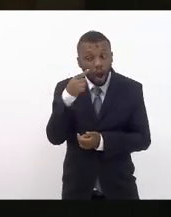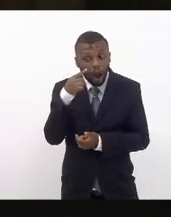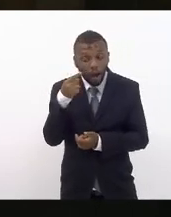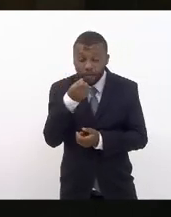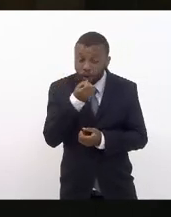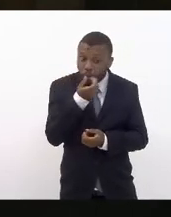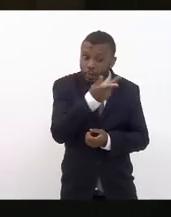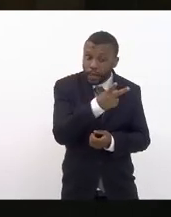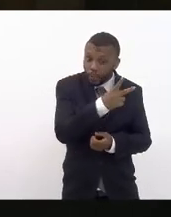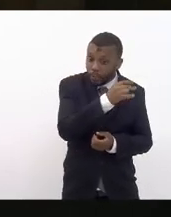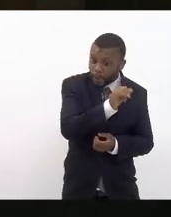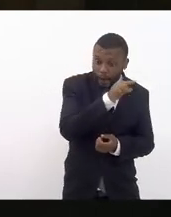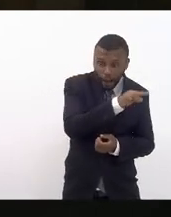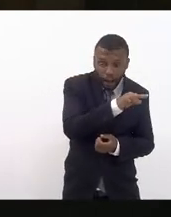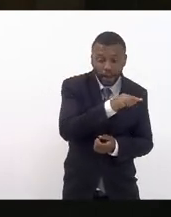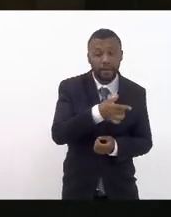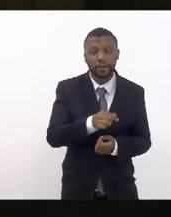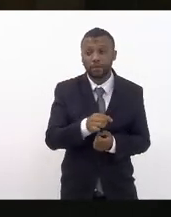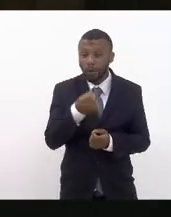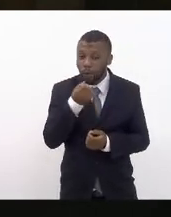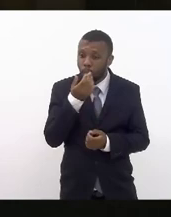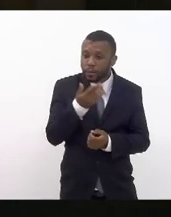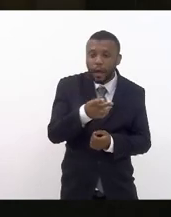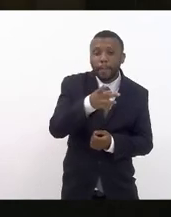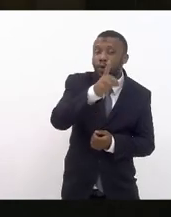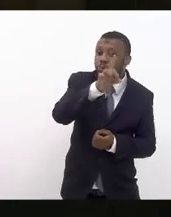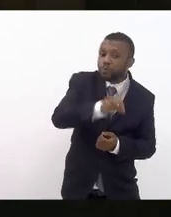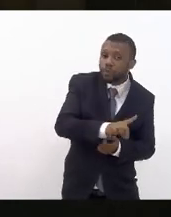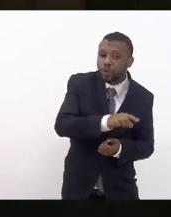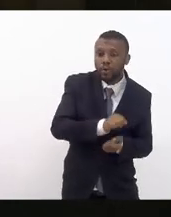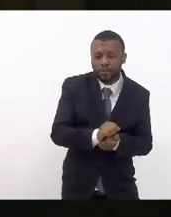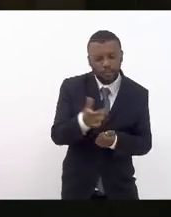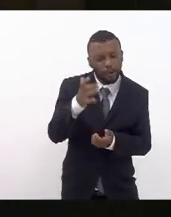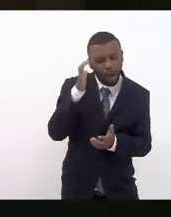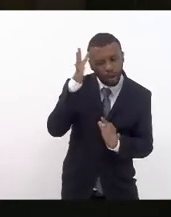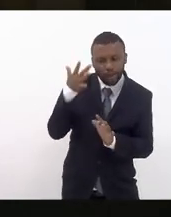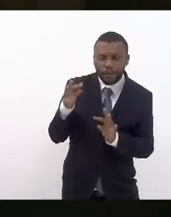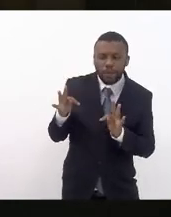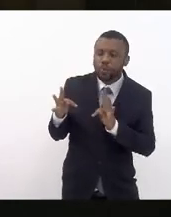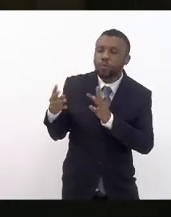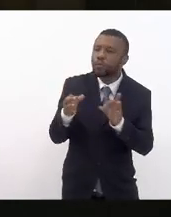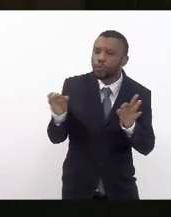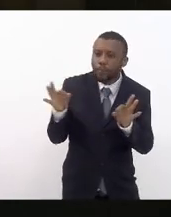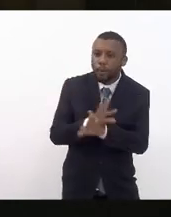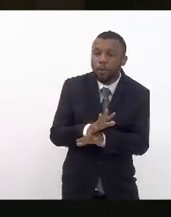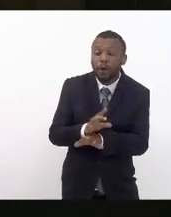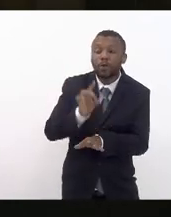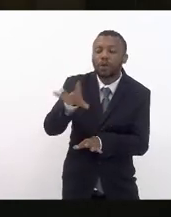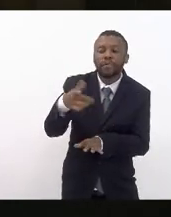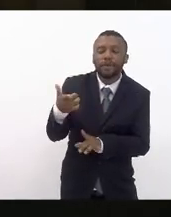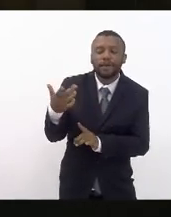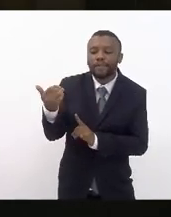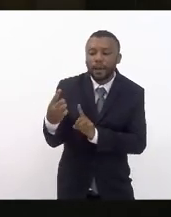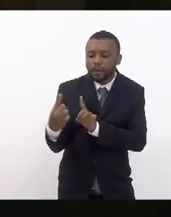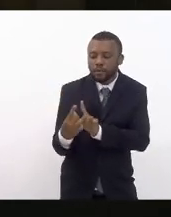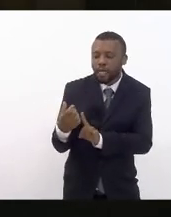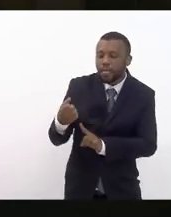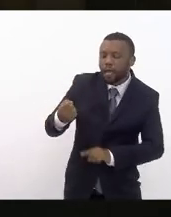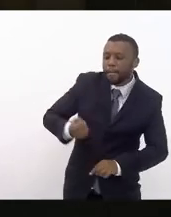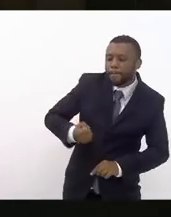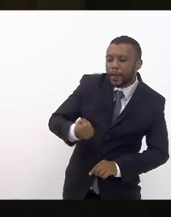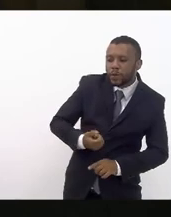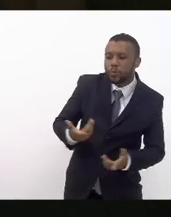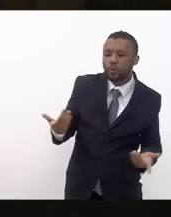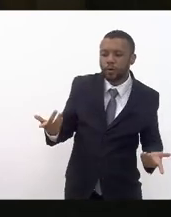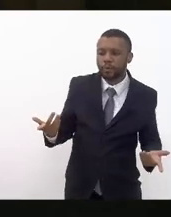para os pais, para o diretor, e depois fala, vamos resolver tudo, basta que você me masturbe. É